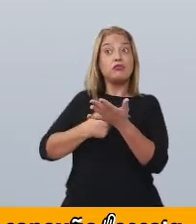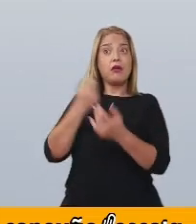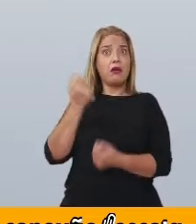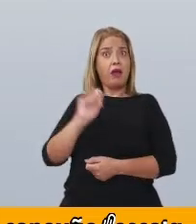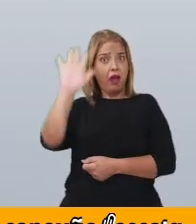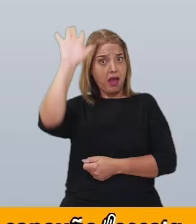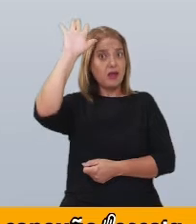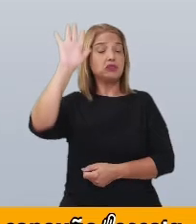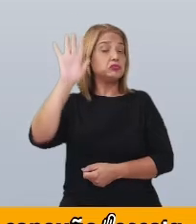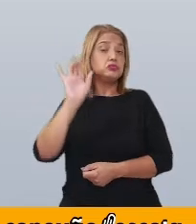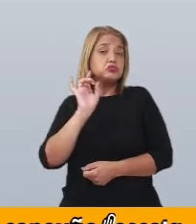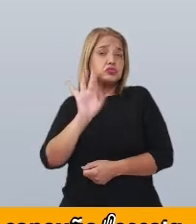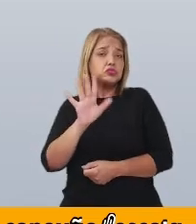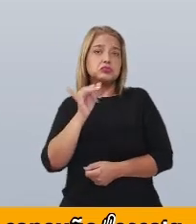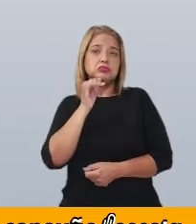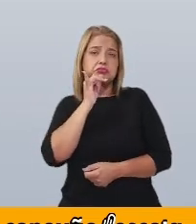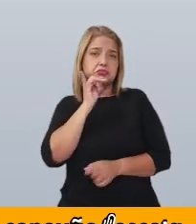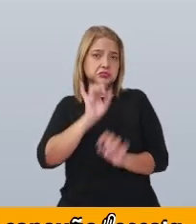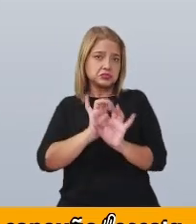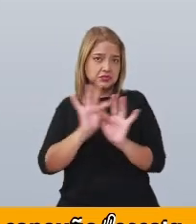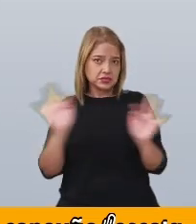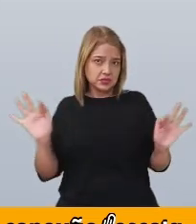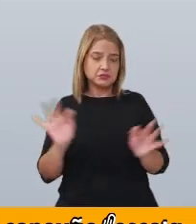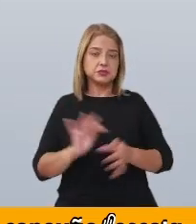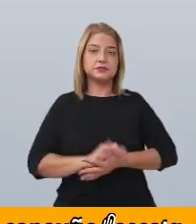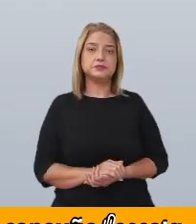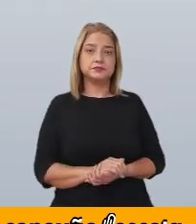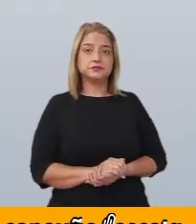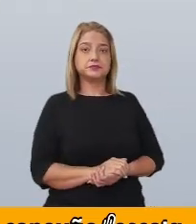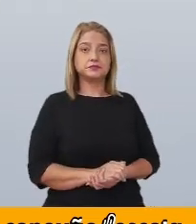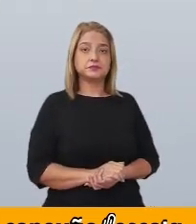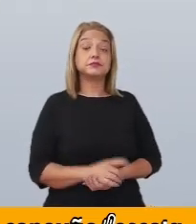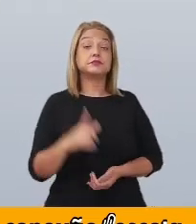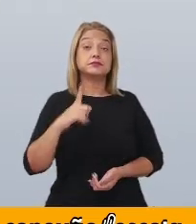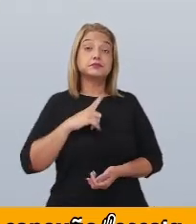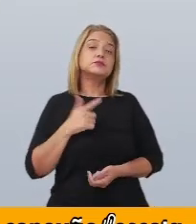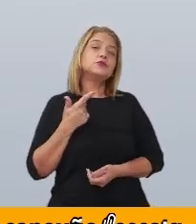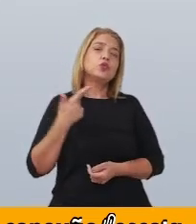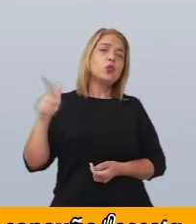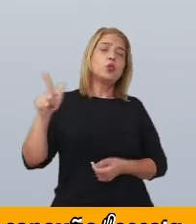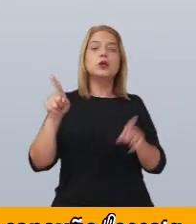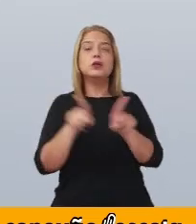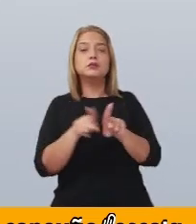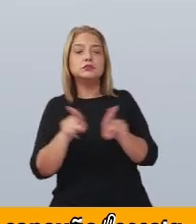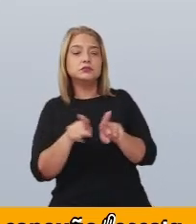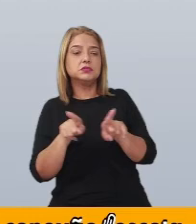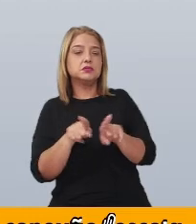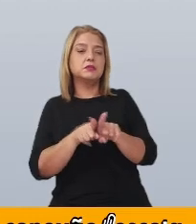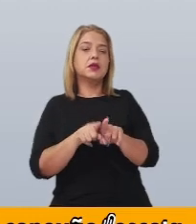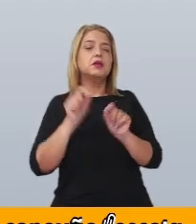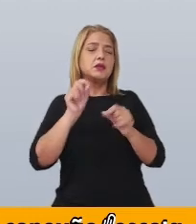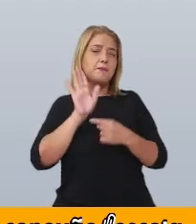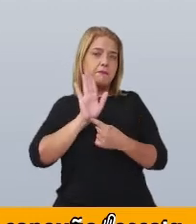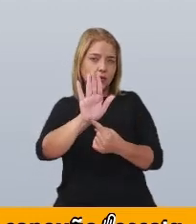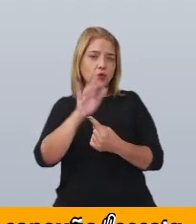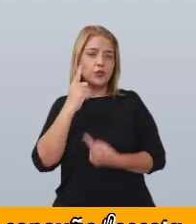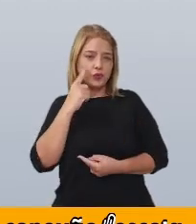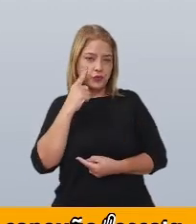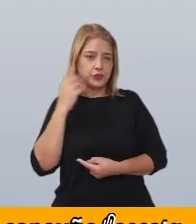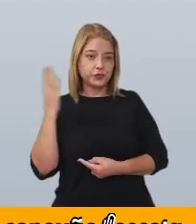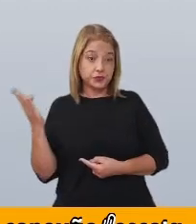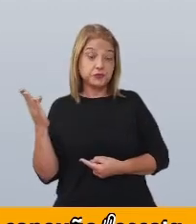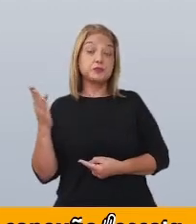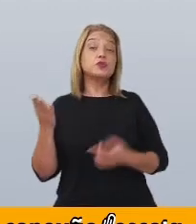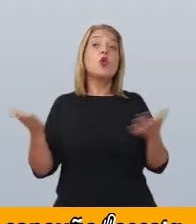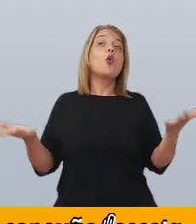seu preço, por exemplo. Algumas expressões redundantes, prolixas, olha aí. Hoje